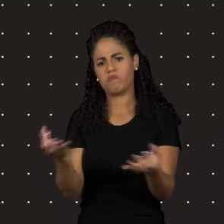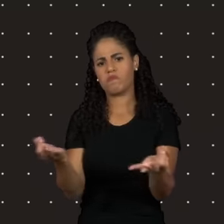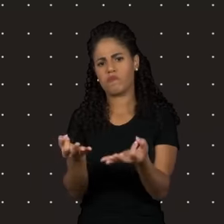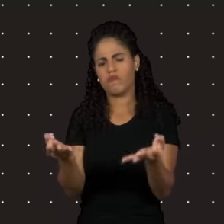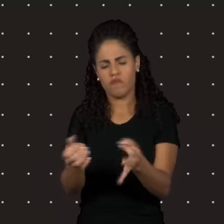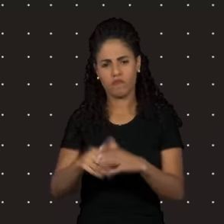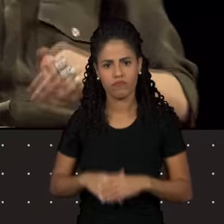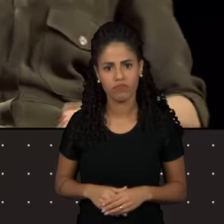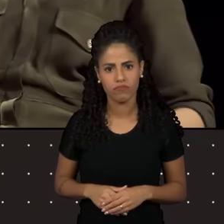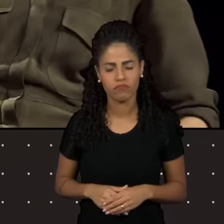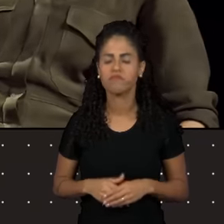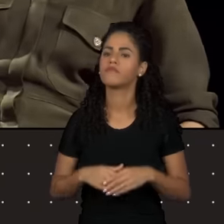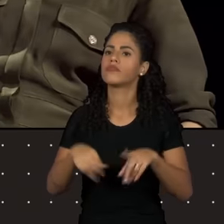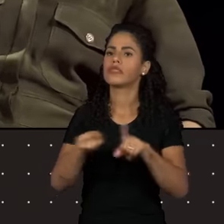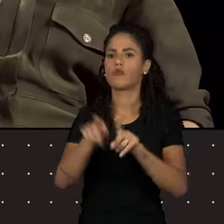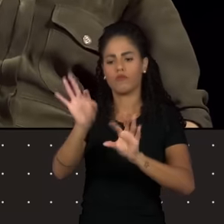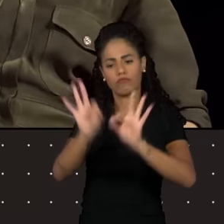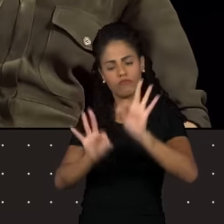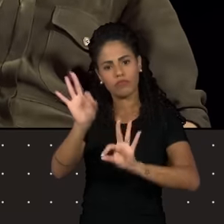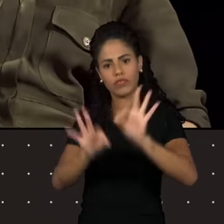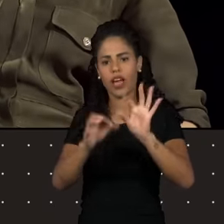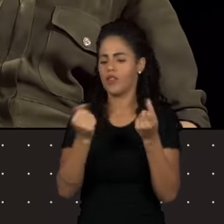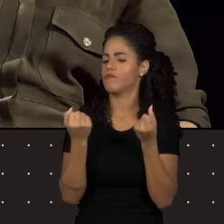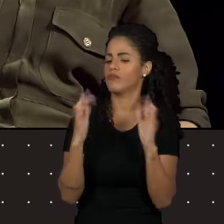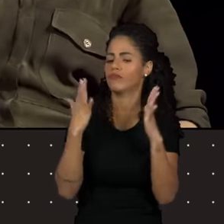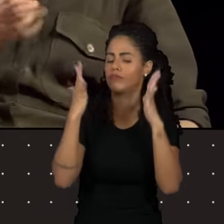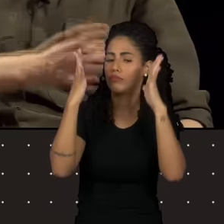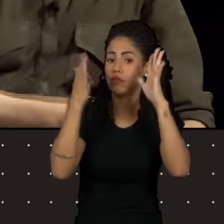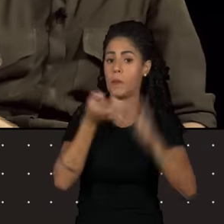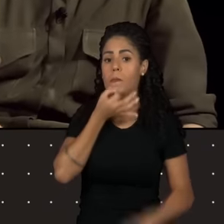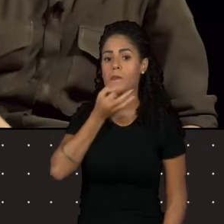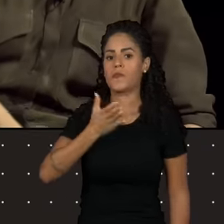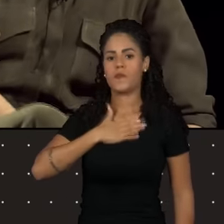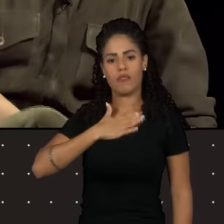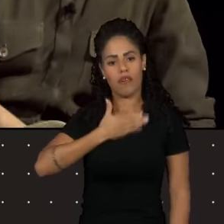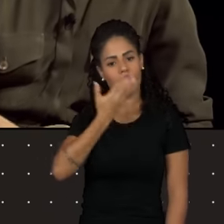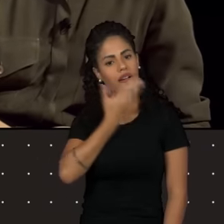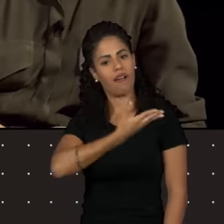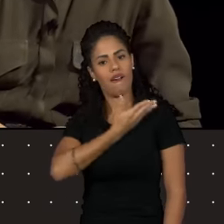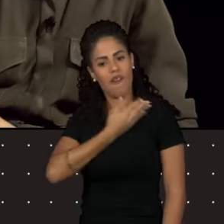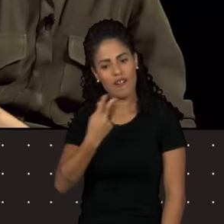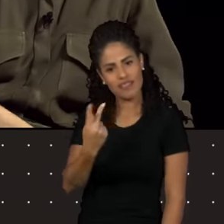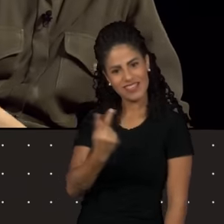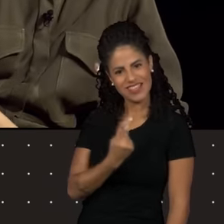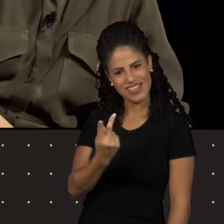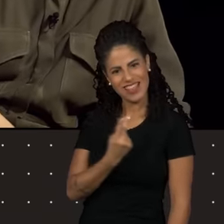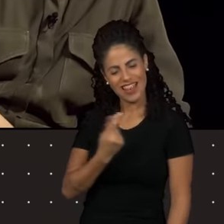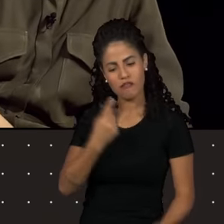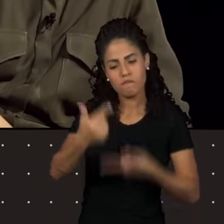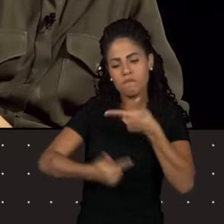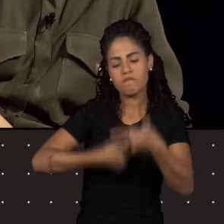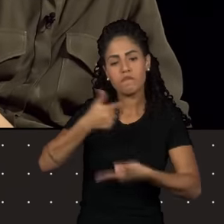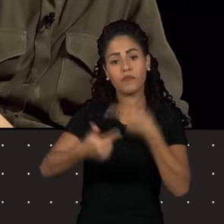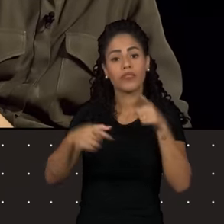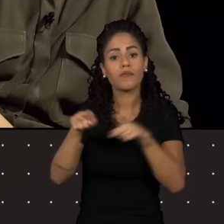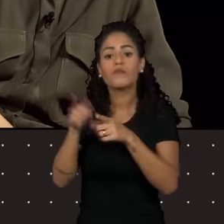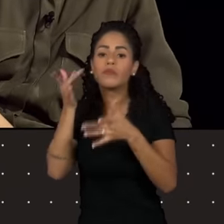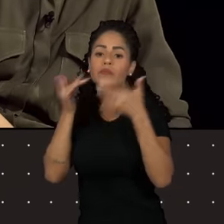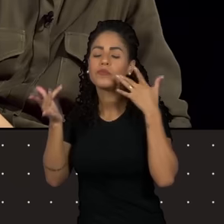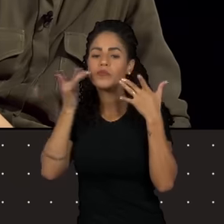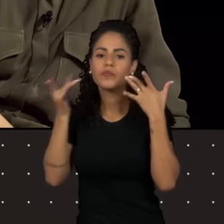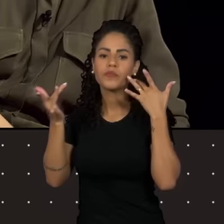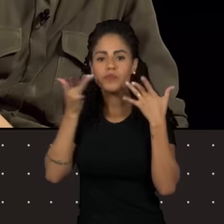assim, esse projeto celebra, na minha opinião, a nossa amizade e o teatro como